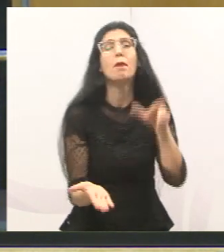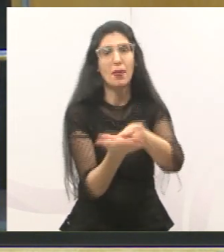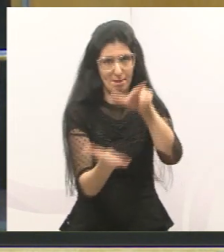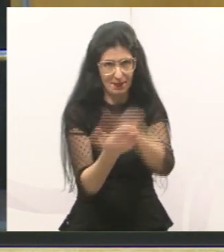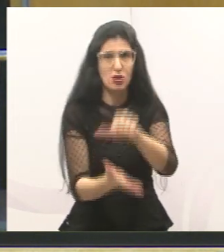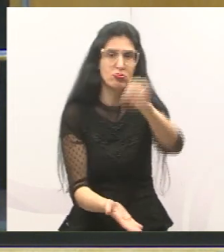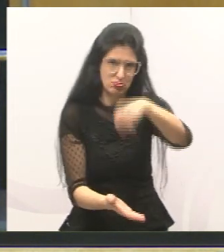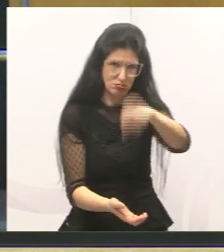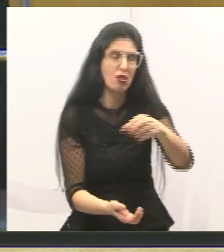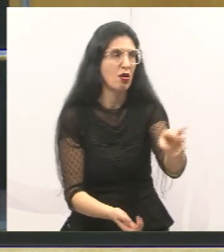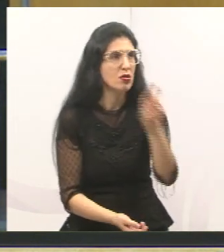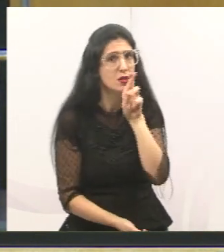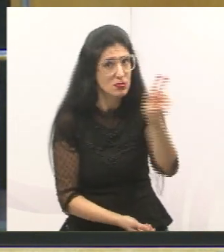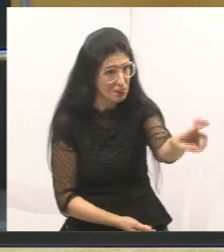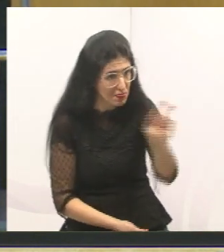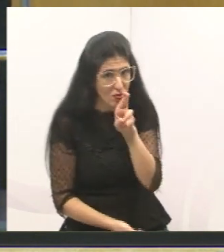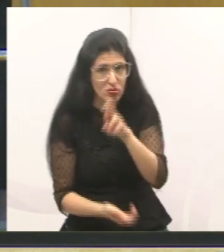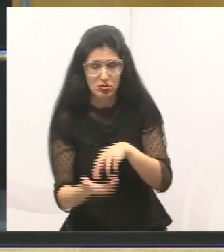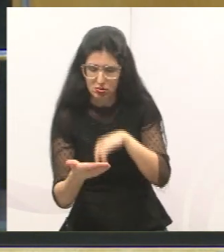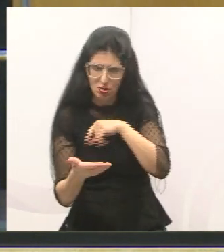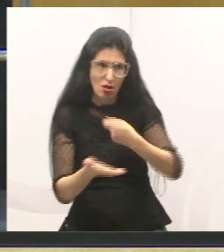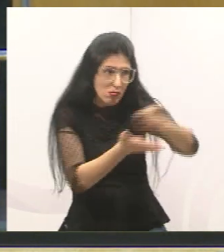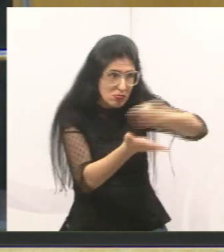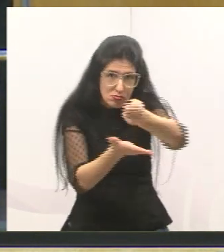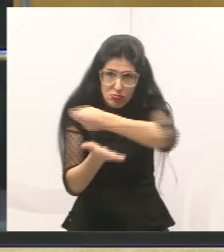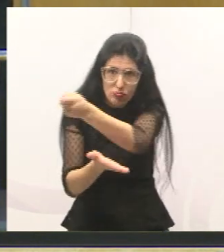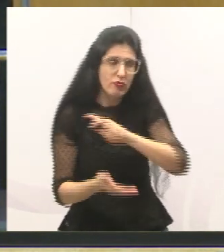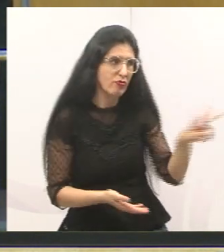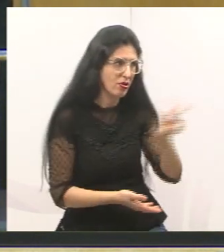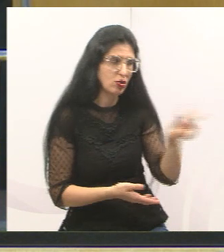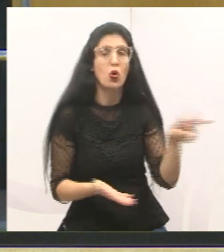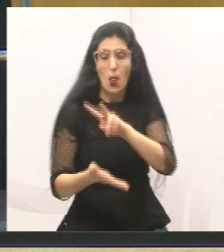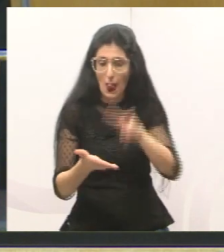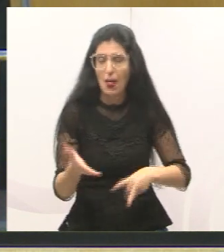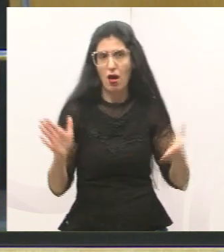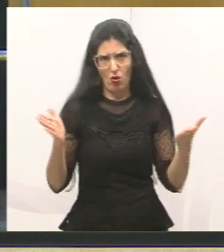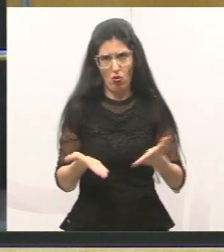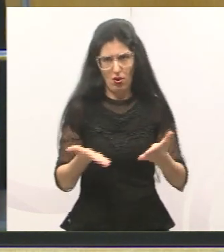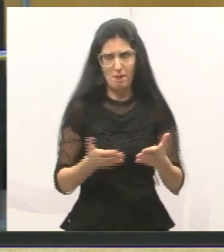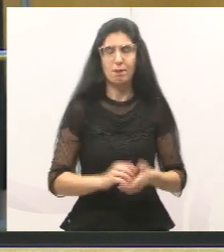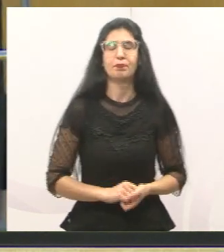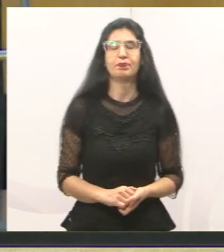aos vereadores e que farei a leitura neste momento.